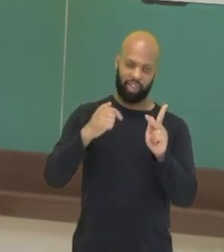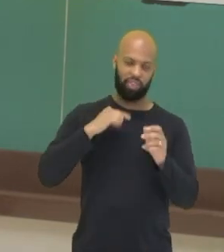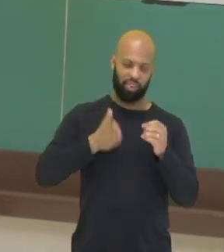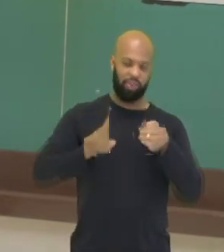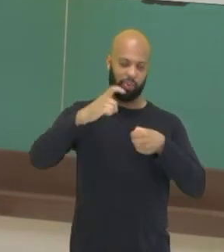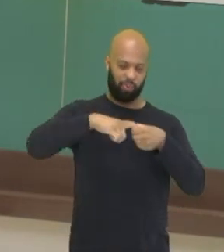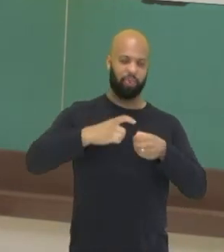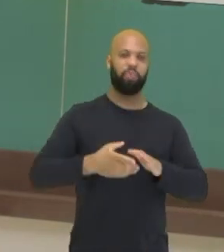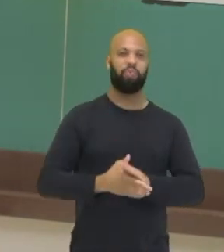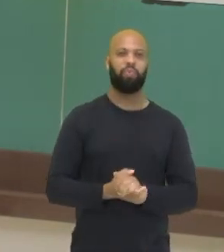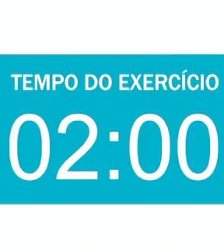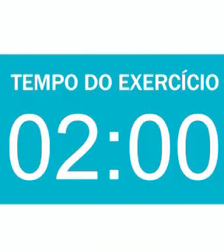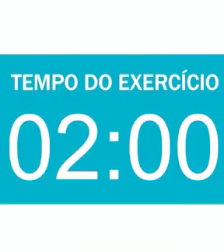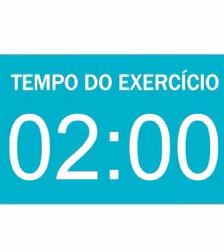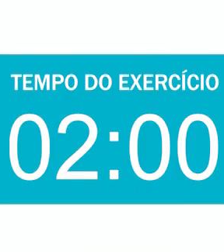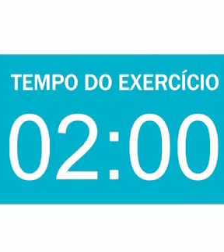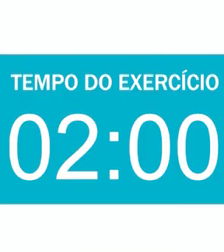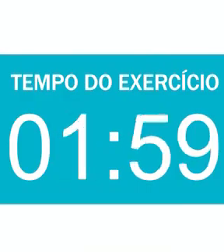voltamos.